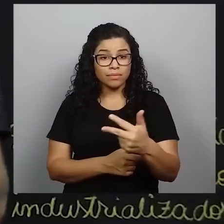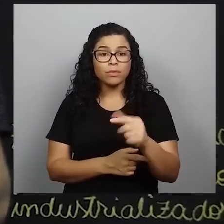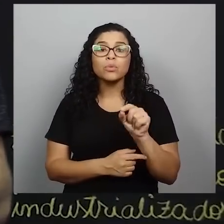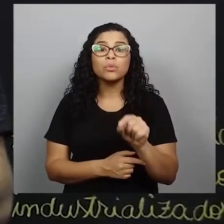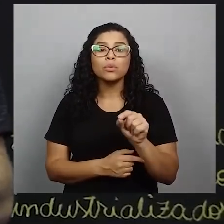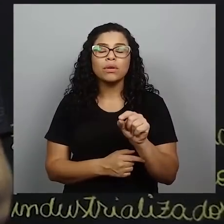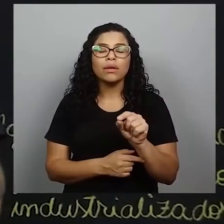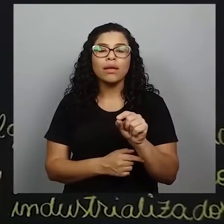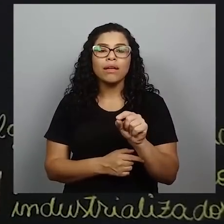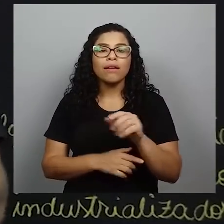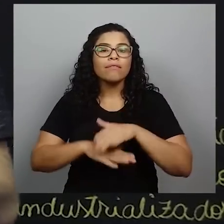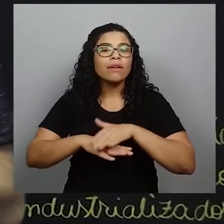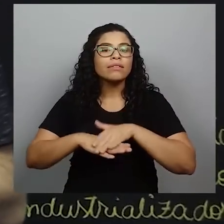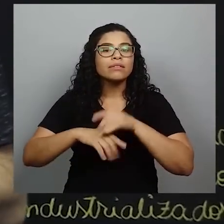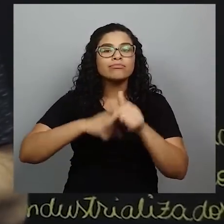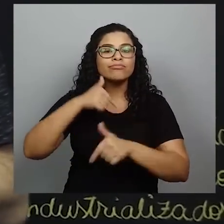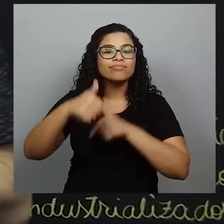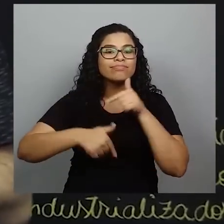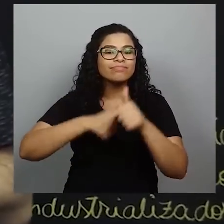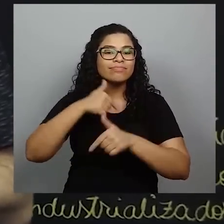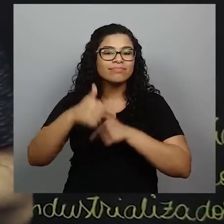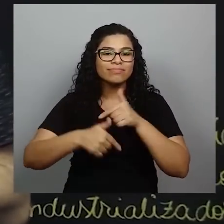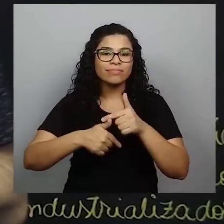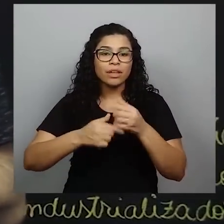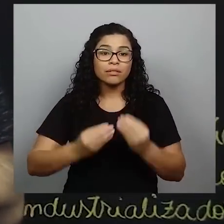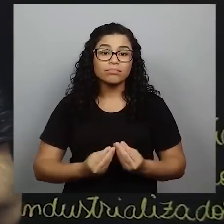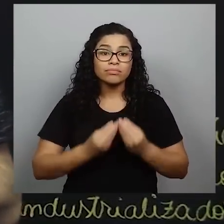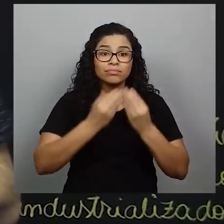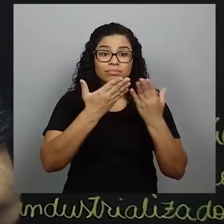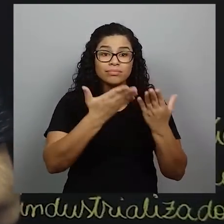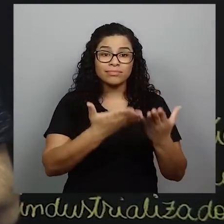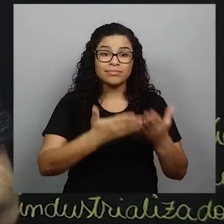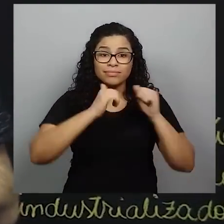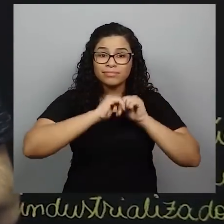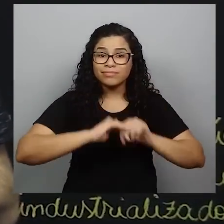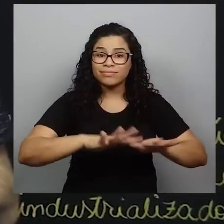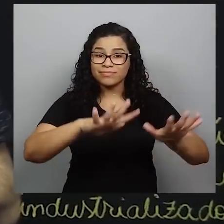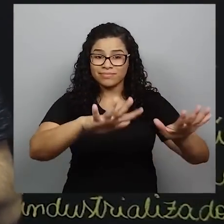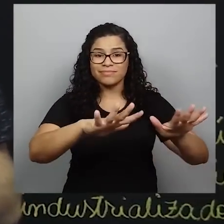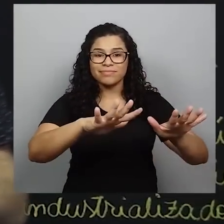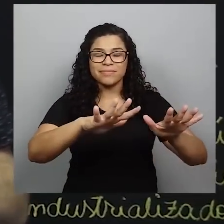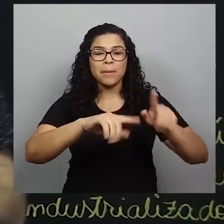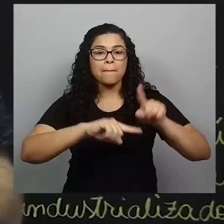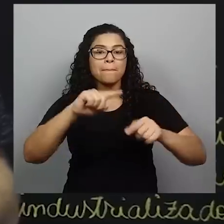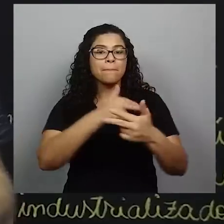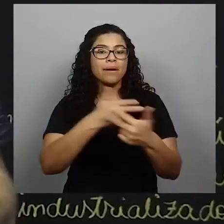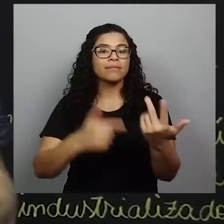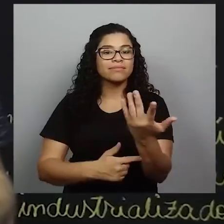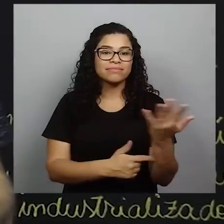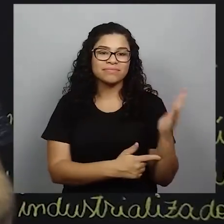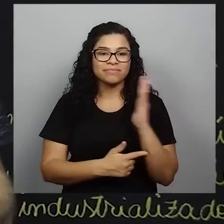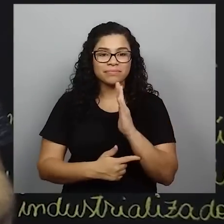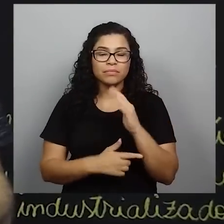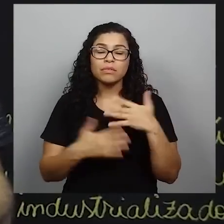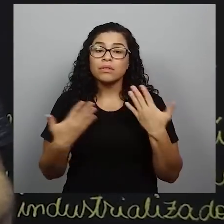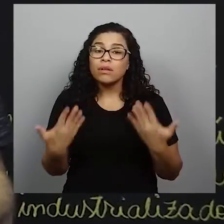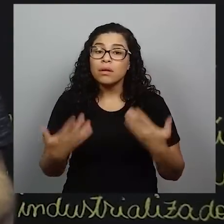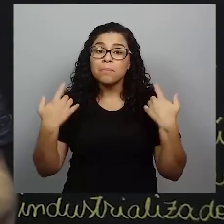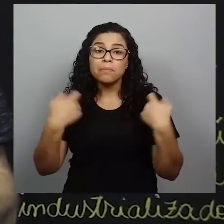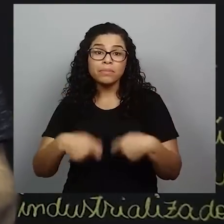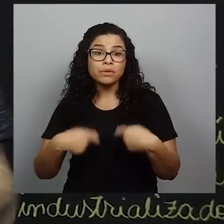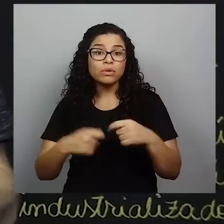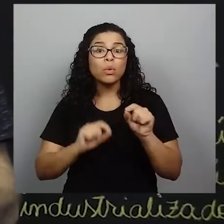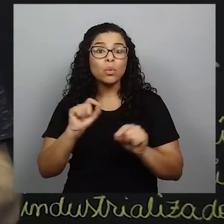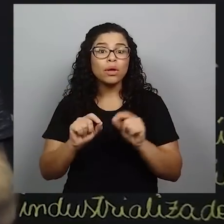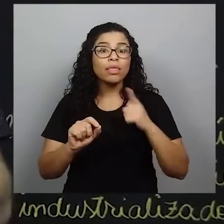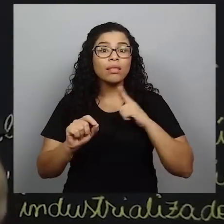fazer o serviço, ele vai fazer a distribuição dessa matéria-prima. E essa matéria-prima, ela precisa